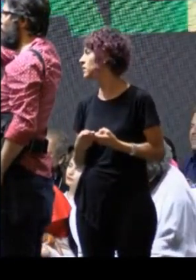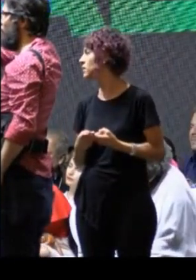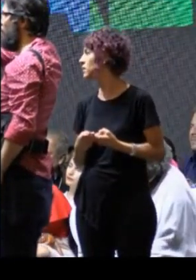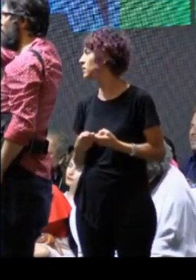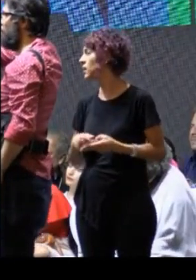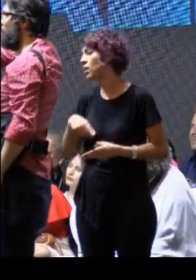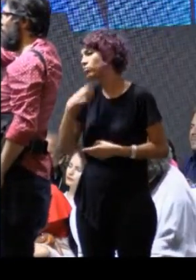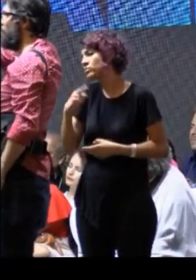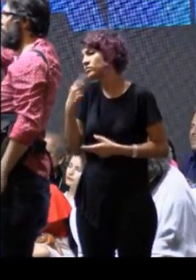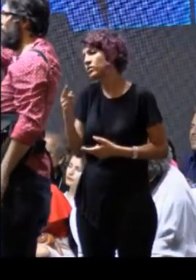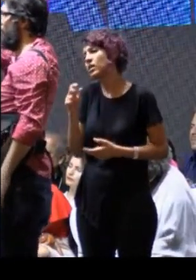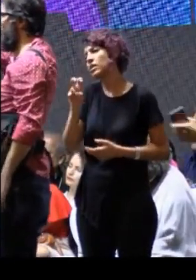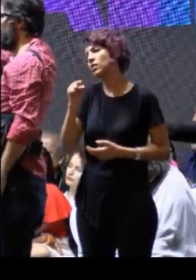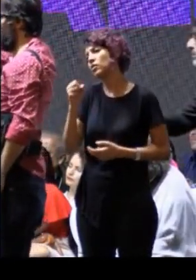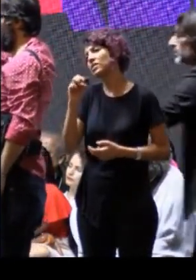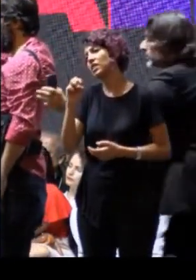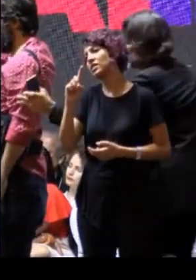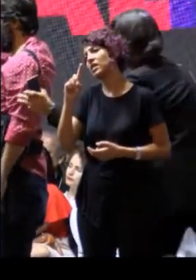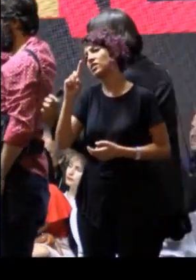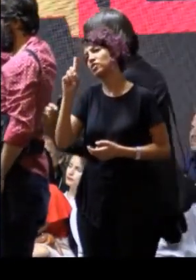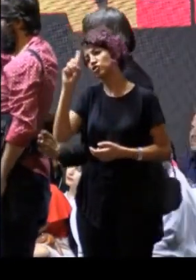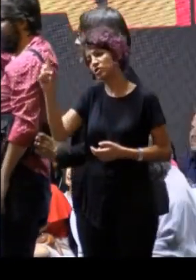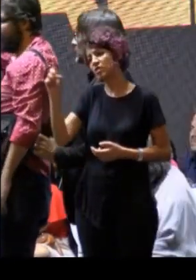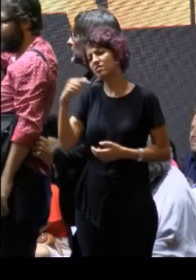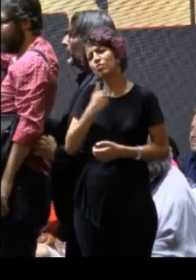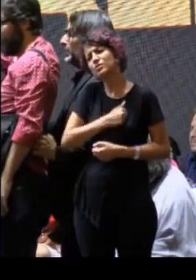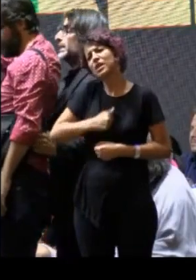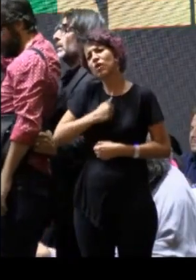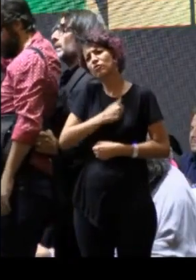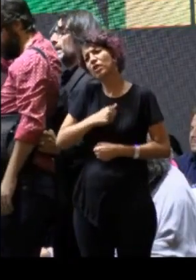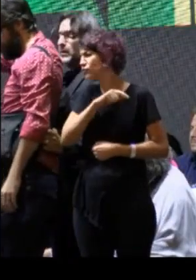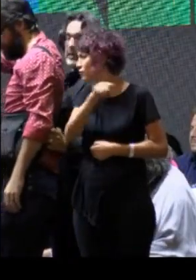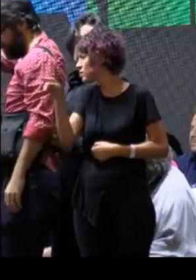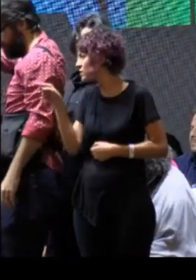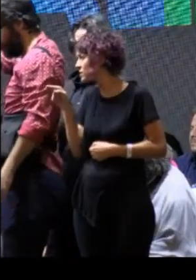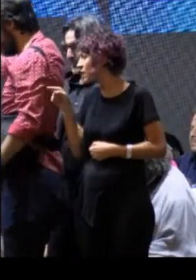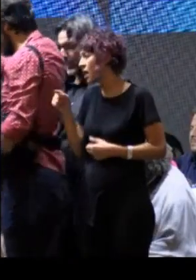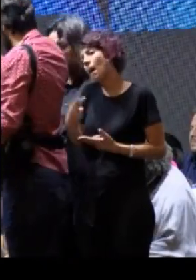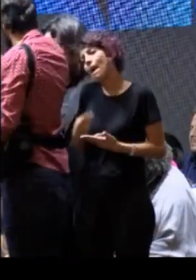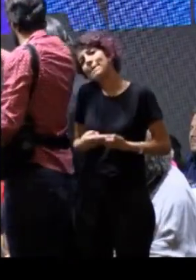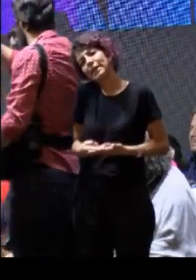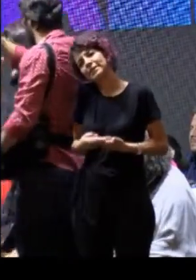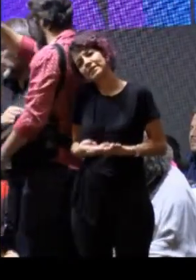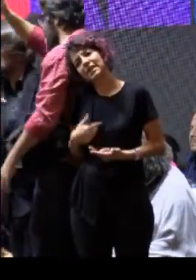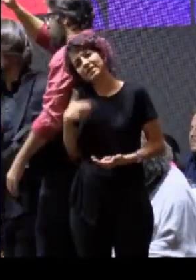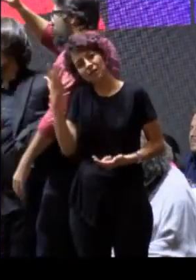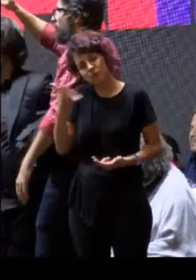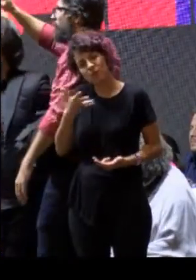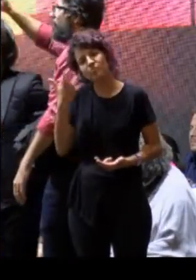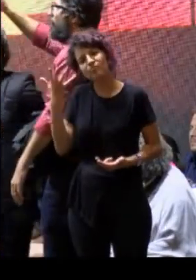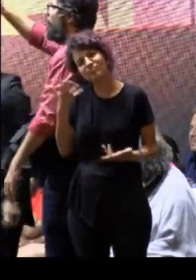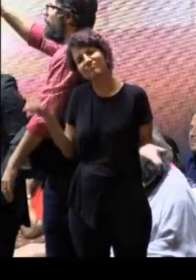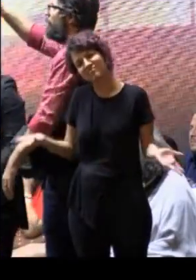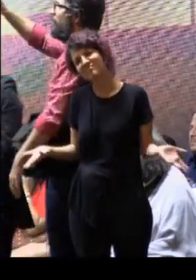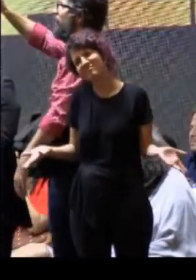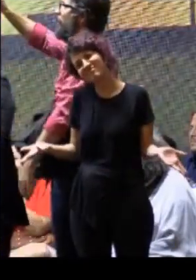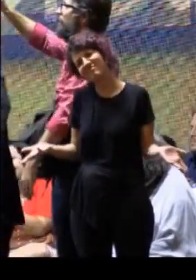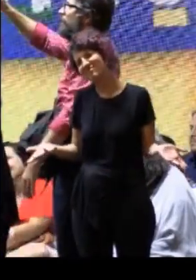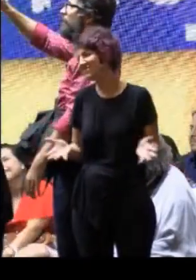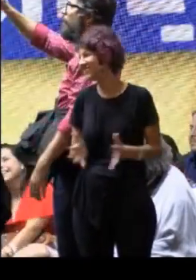que depois de 580 dias de saudade vocês não tivessem paciência de me ouvir aqui.